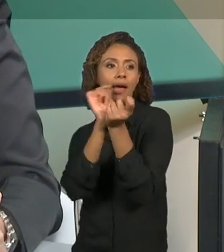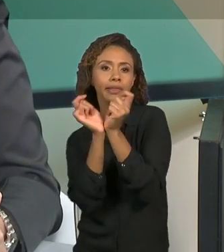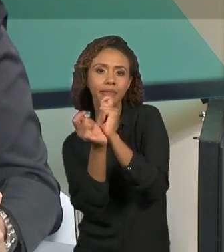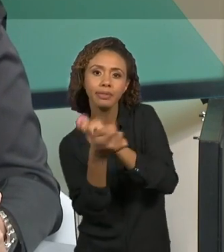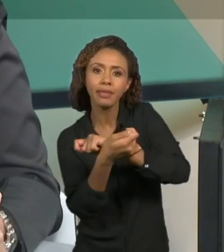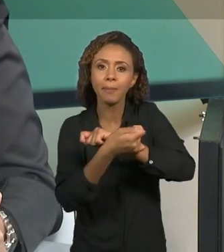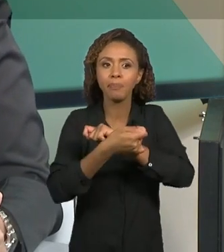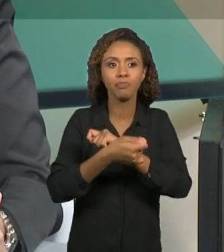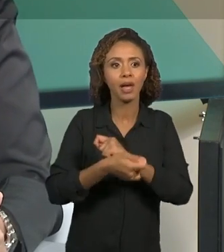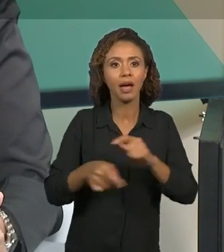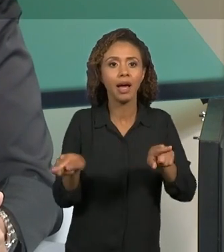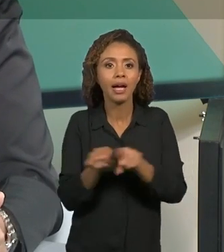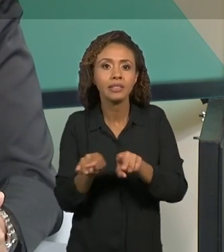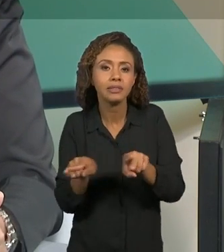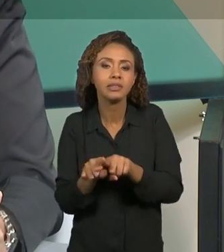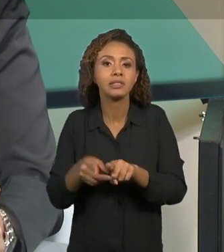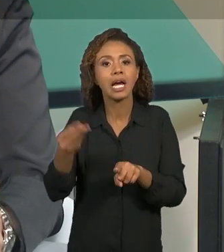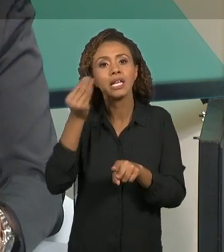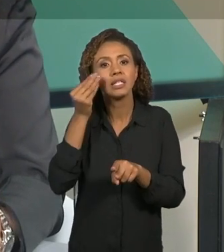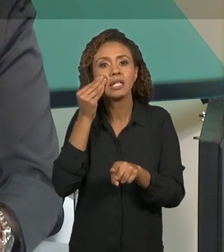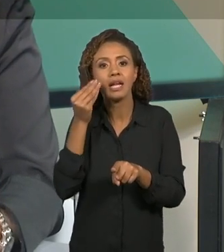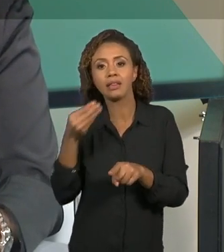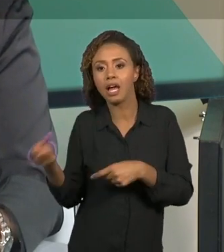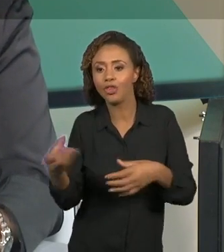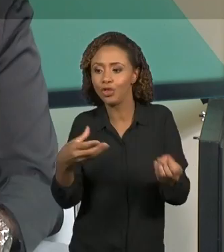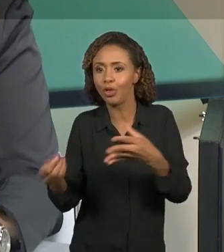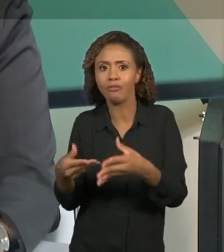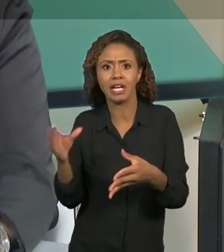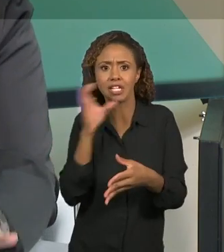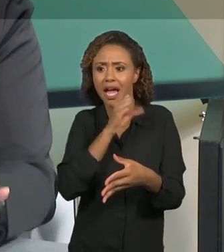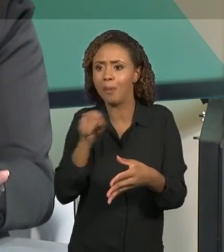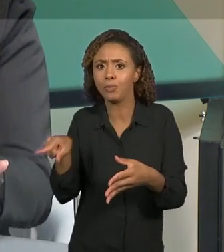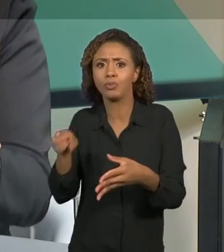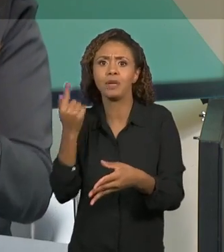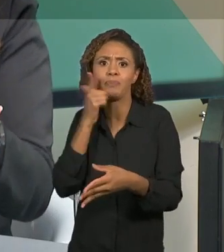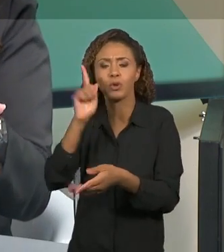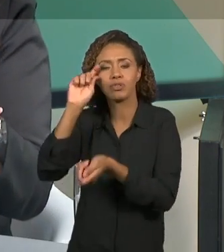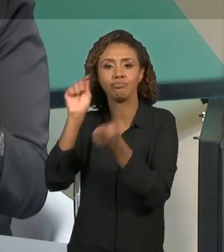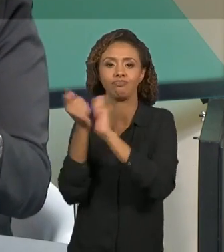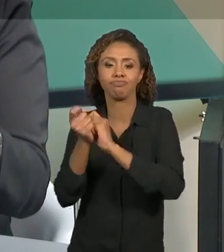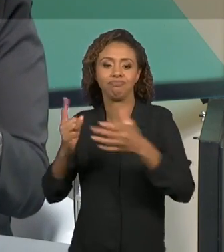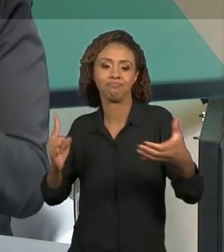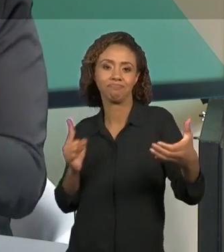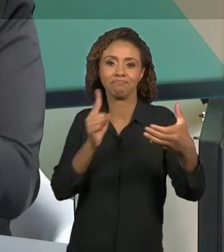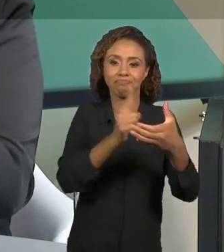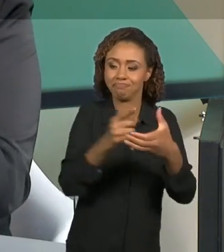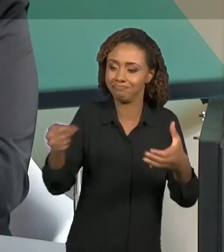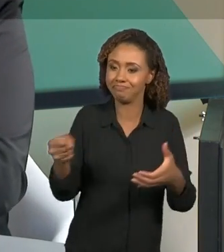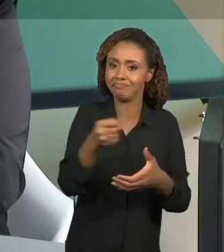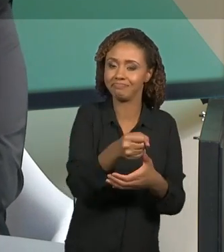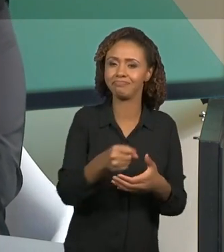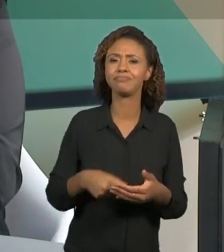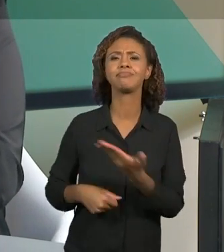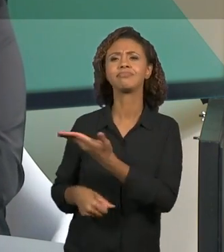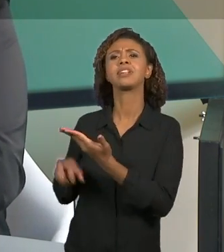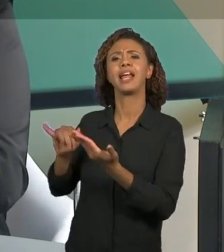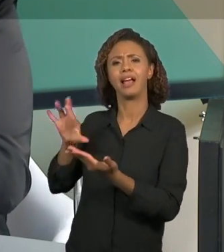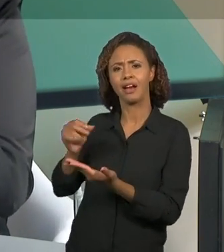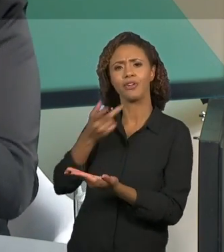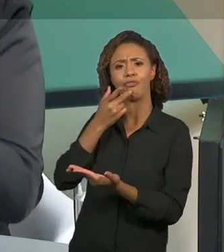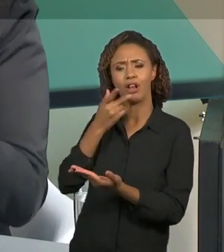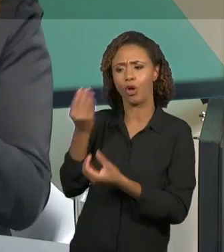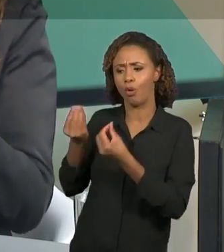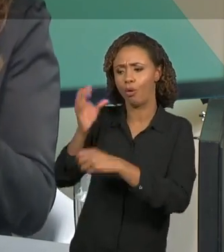tentar caminhar a velocidade da inovação e essa nossa tarefa então como é que vai funcionar dinâmica o ricardo falou do